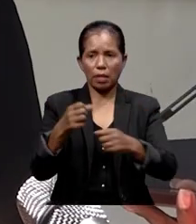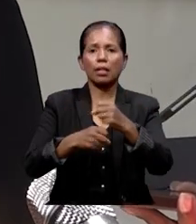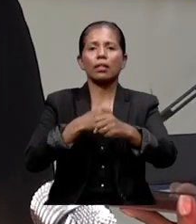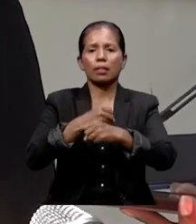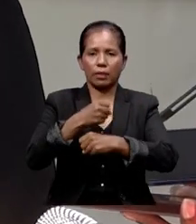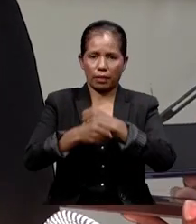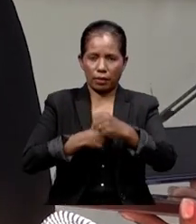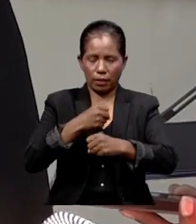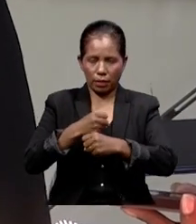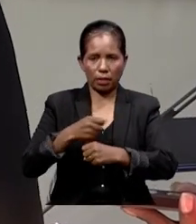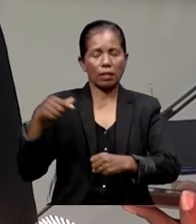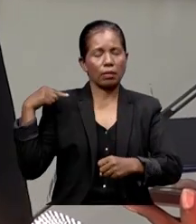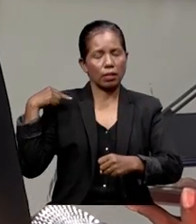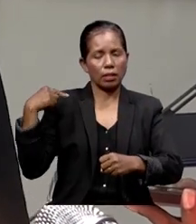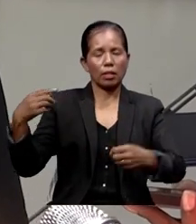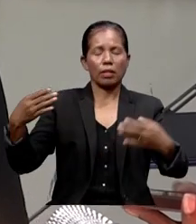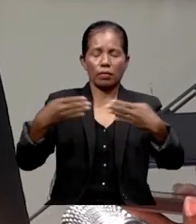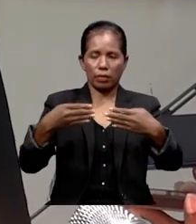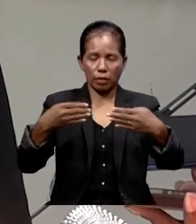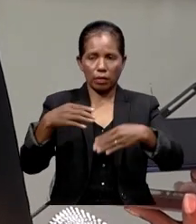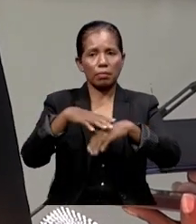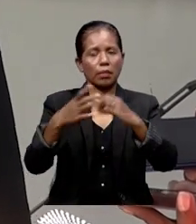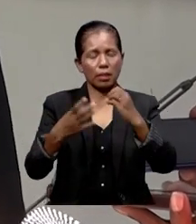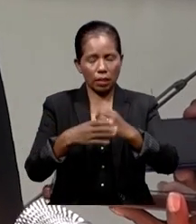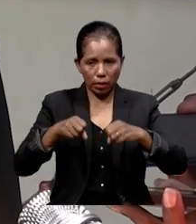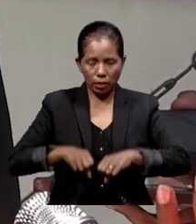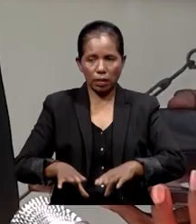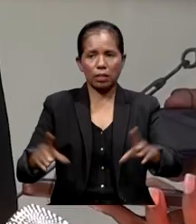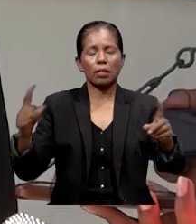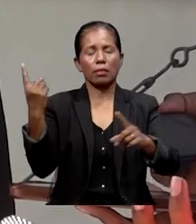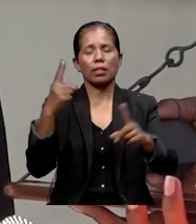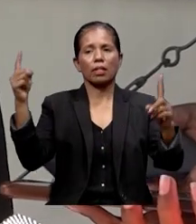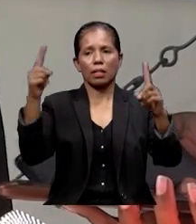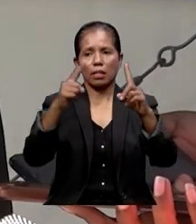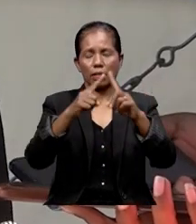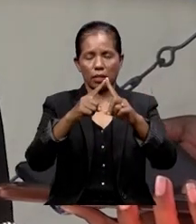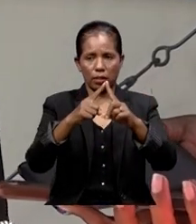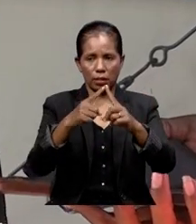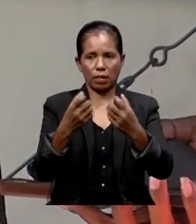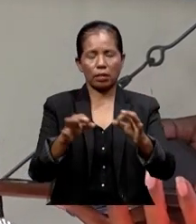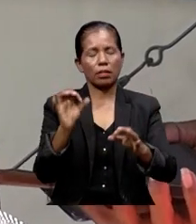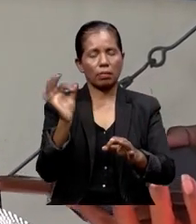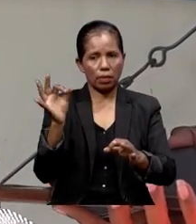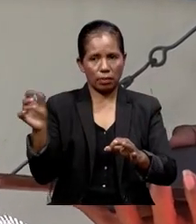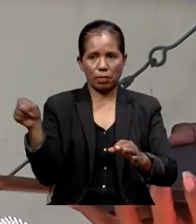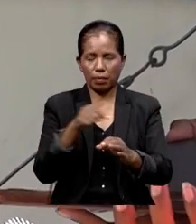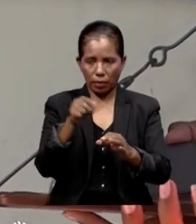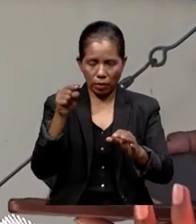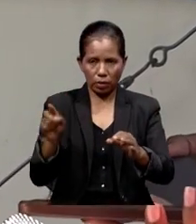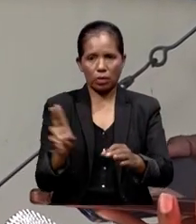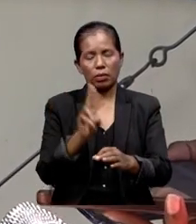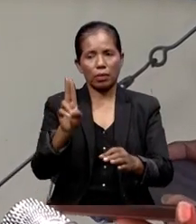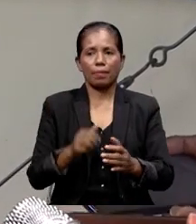Tinan, Gabinete de Fronteiras Terrestres ou Marítimas, sempre atinge o 90%